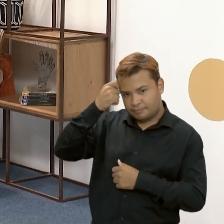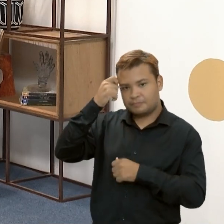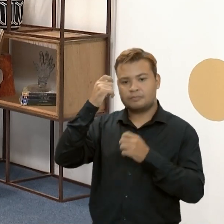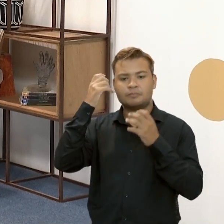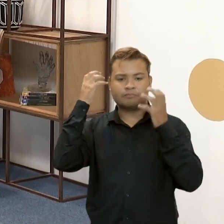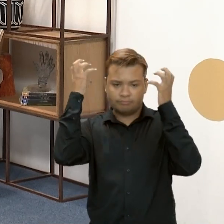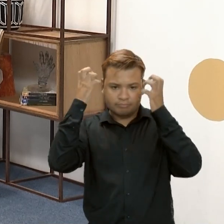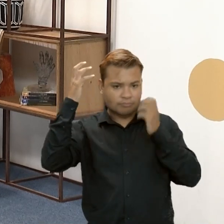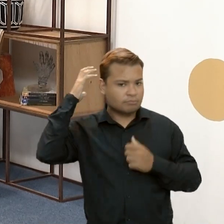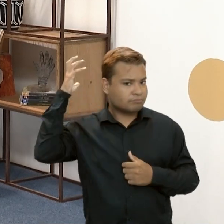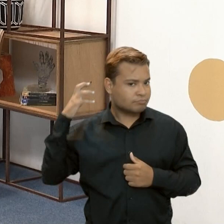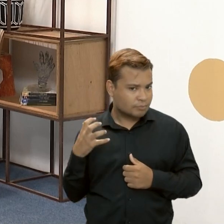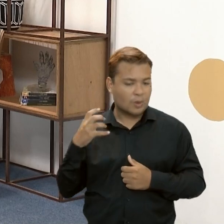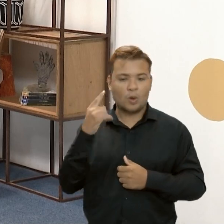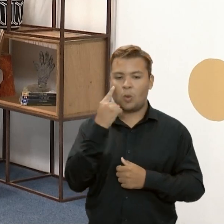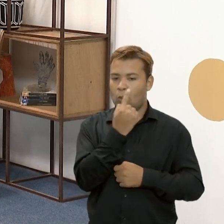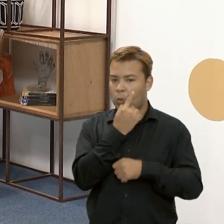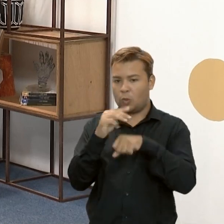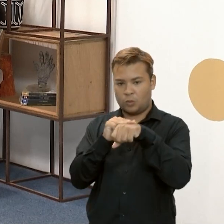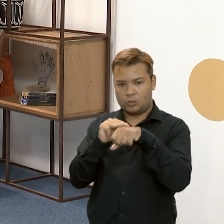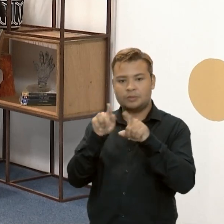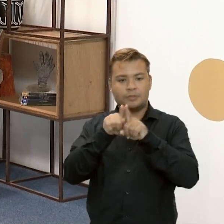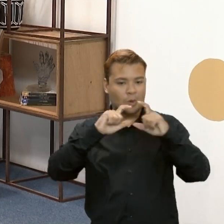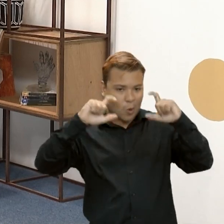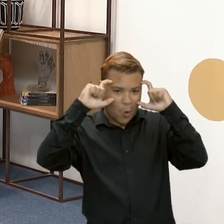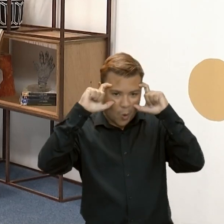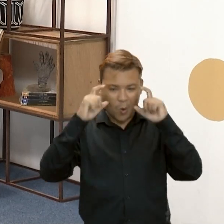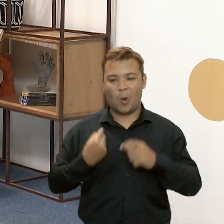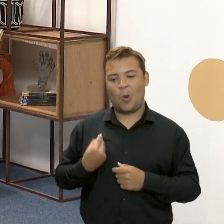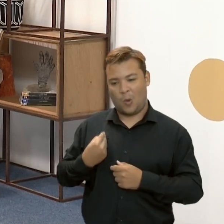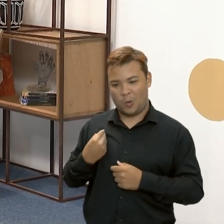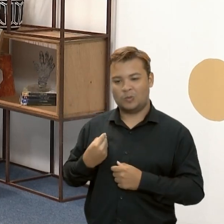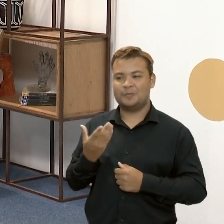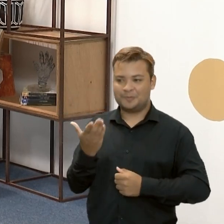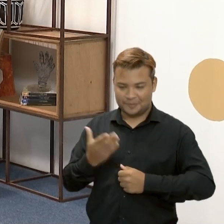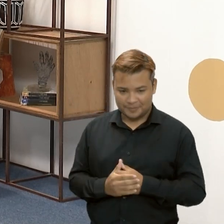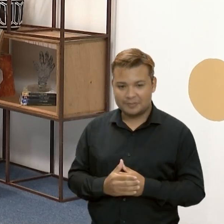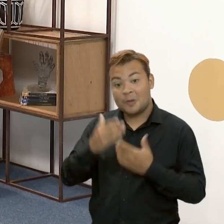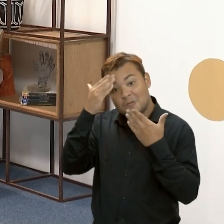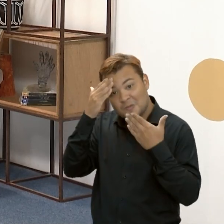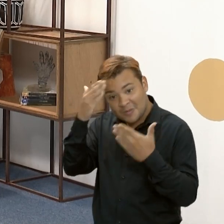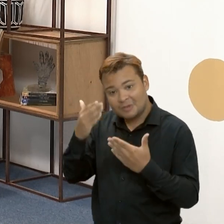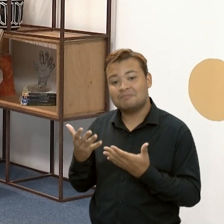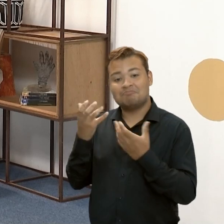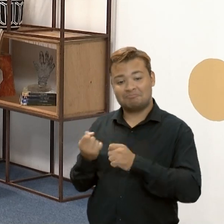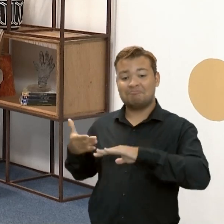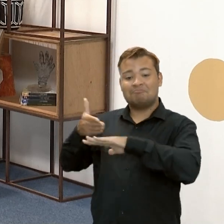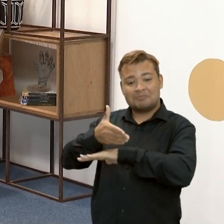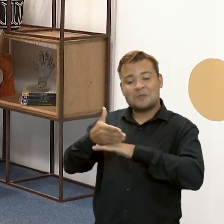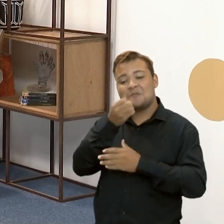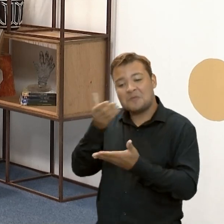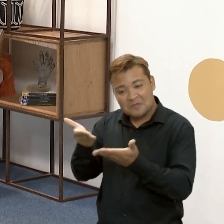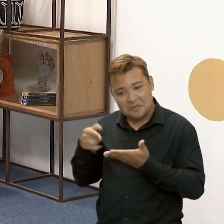crespos, soltos, olhos castanhos e usa óculos nesse momento, óculos de armação preta. Muito obrigada, Natália, pela sua presença. Seja bem-vinda